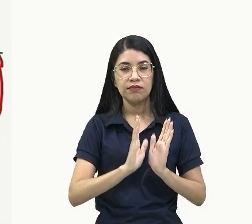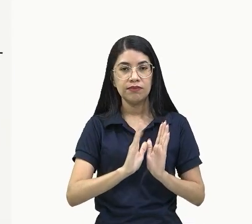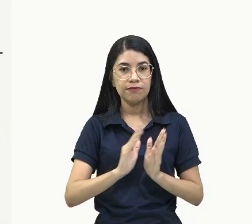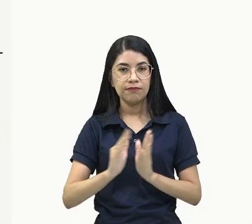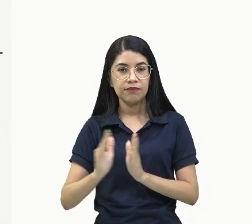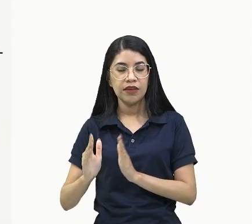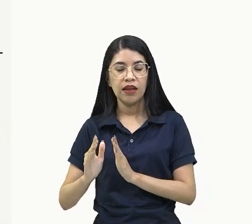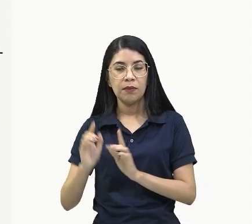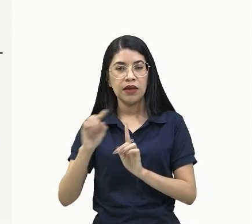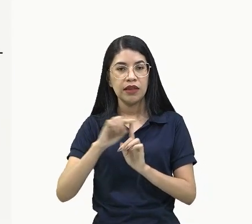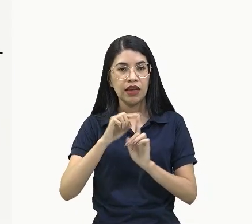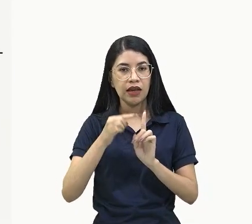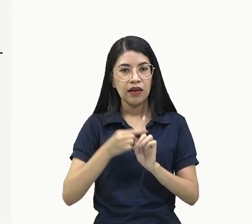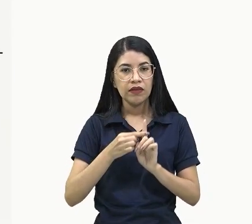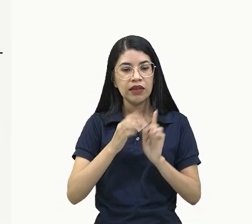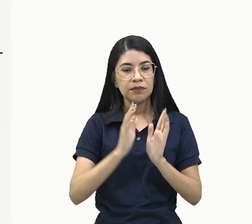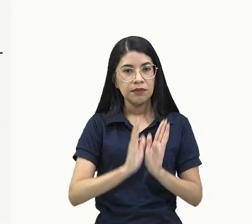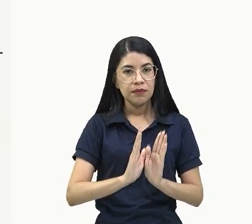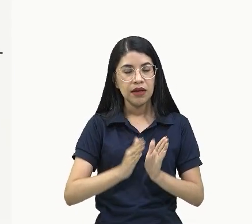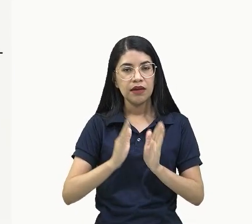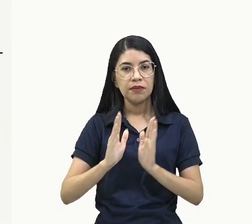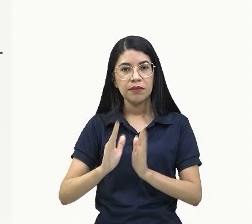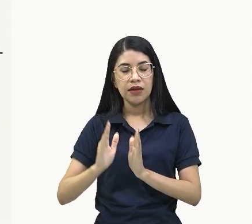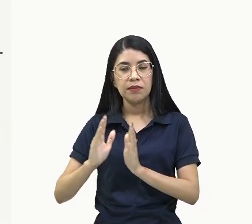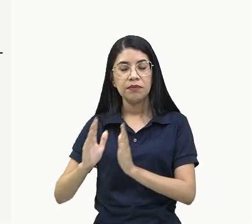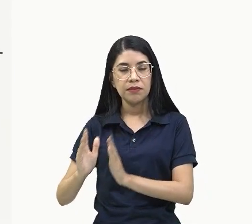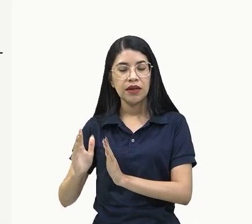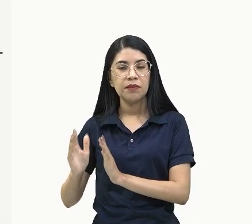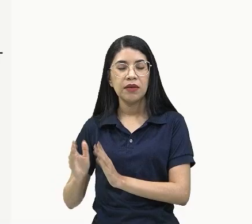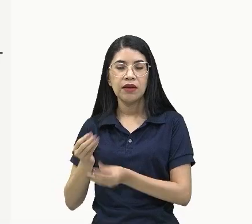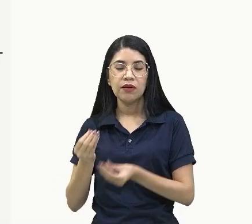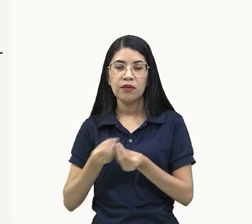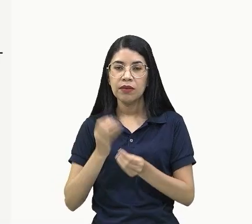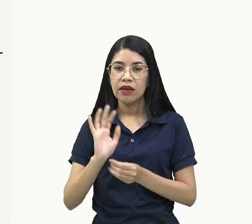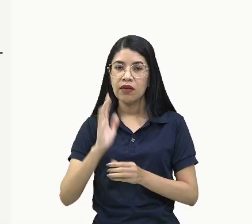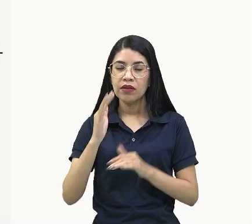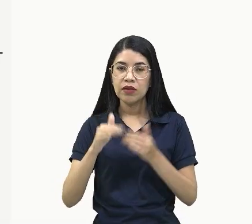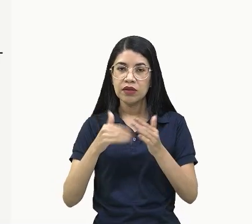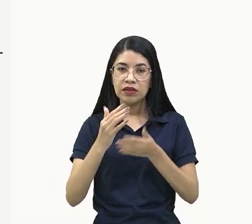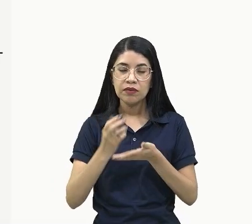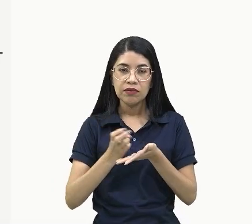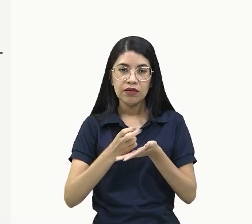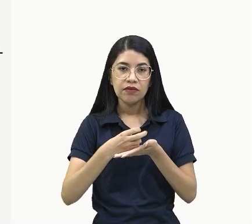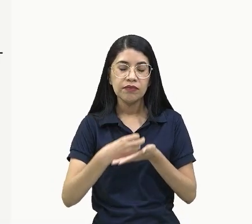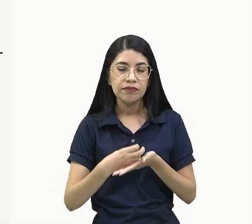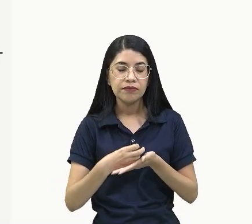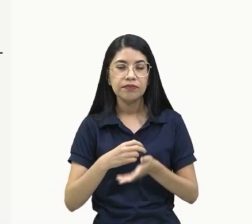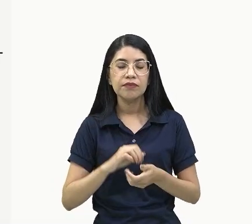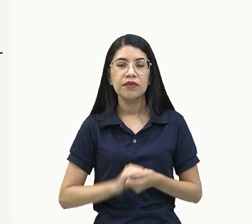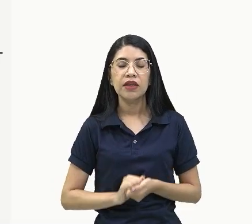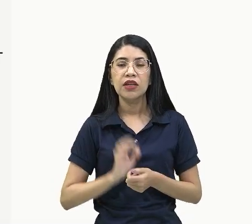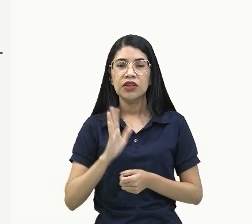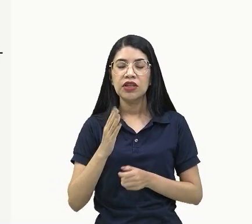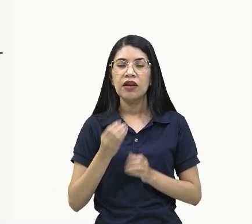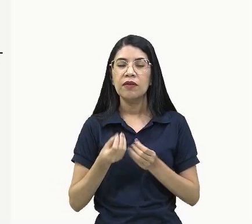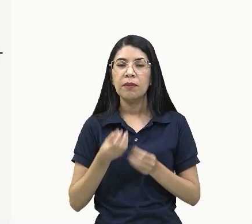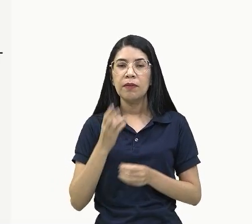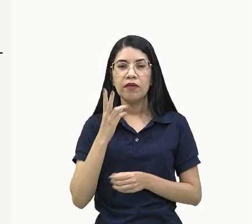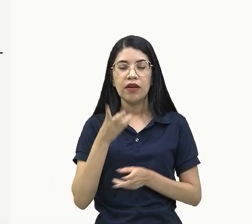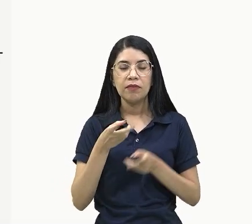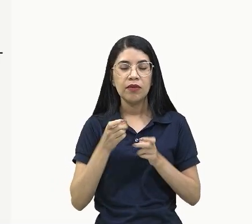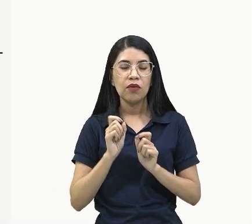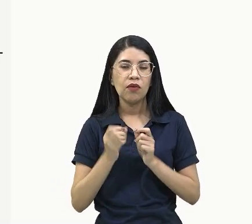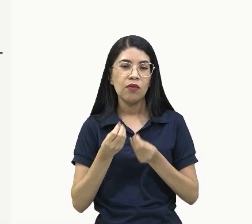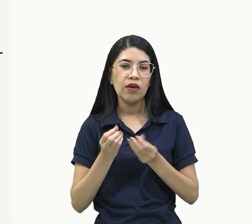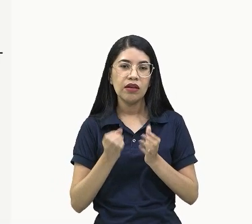da gravidez. Vamos ver todas essas etapas, né, do desenvolvimento fetal. A gente já viu a etapa de formação da placenta, que